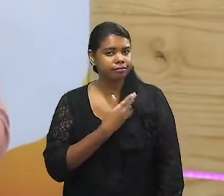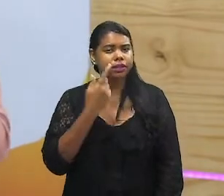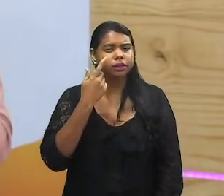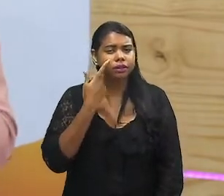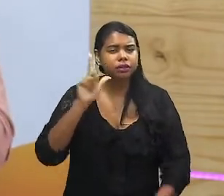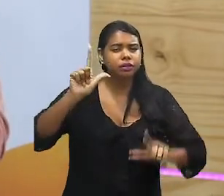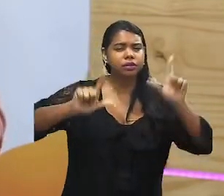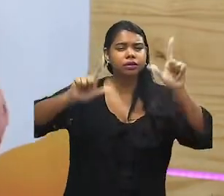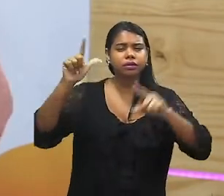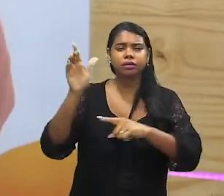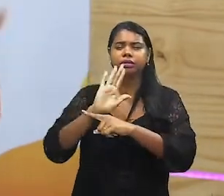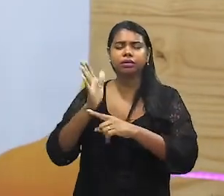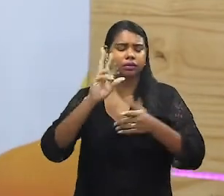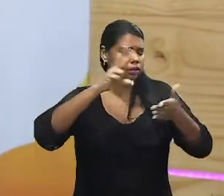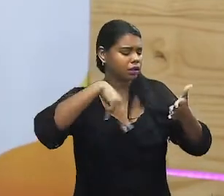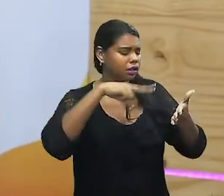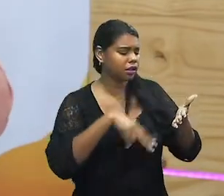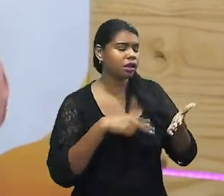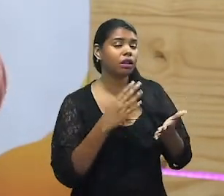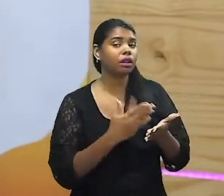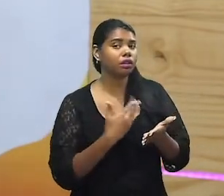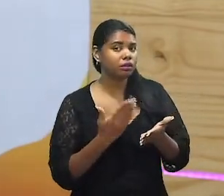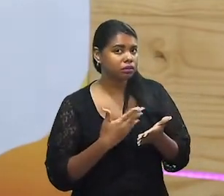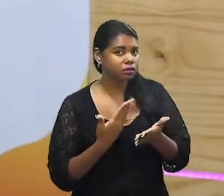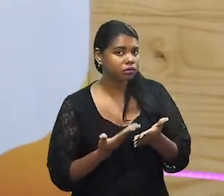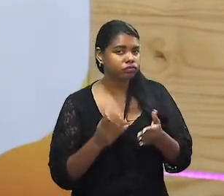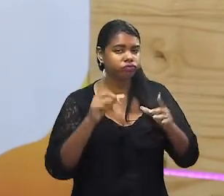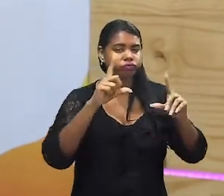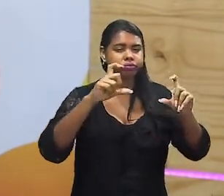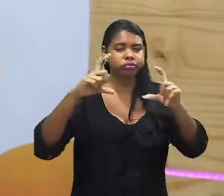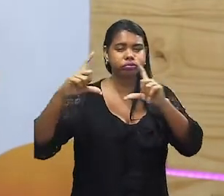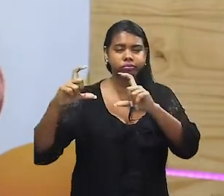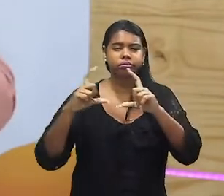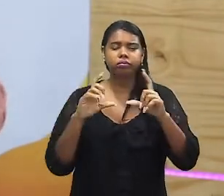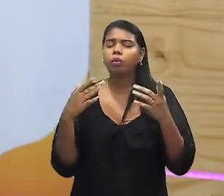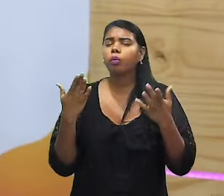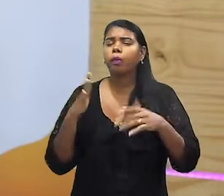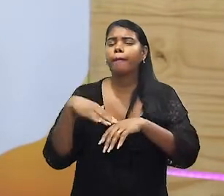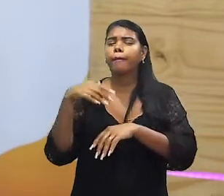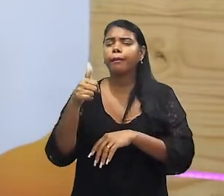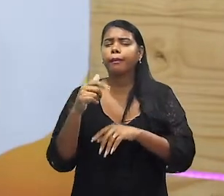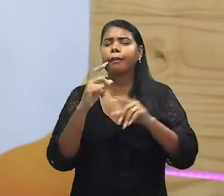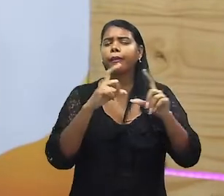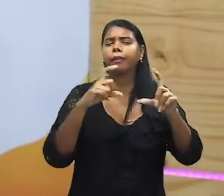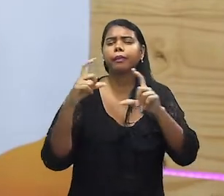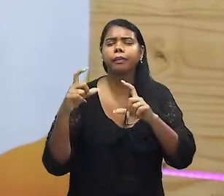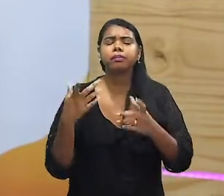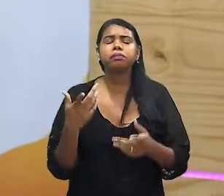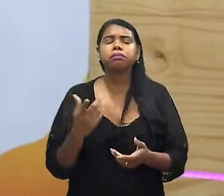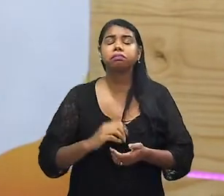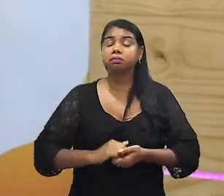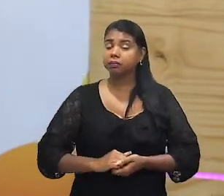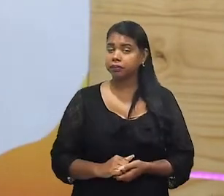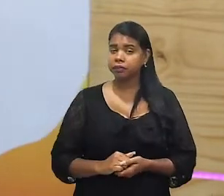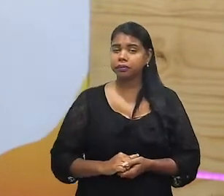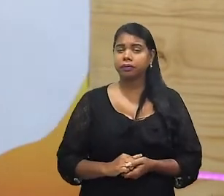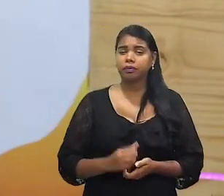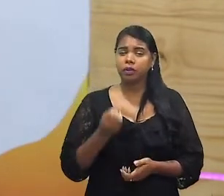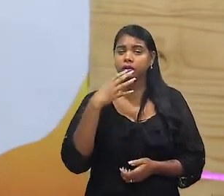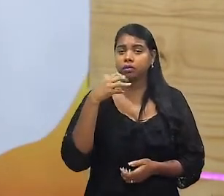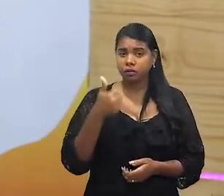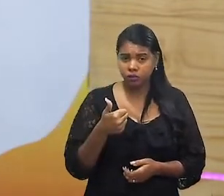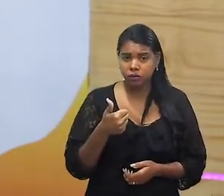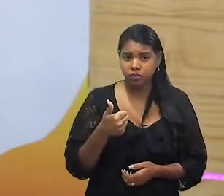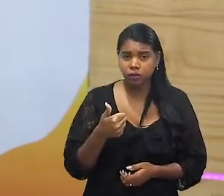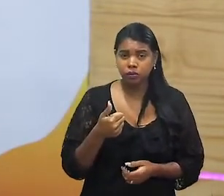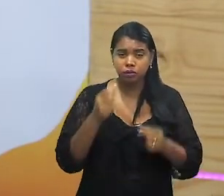vai assistir, para os livros que a gente quer ler, para as fotos que a gente tira, qual é a foto que eu vou postar, qual é o critério, se eu estou bem na foto,